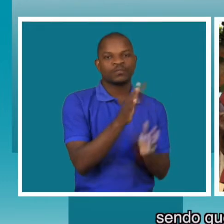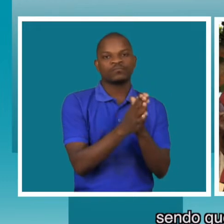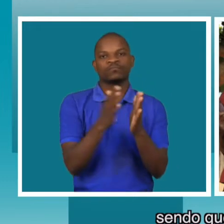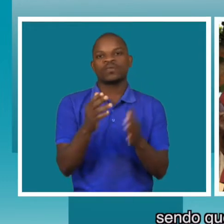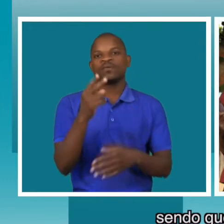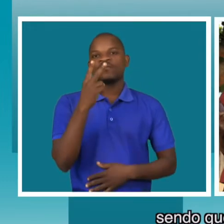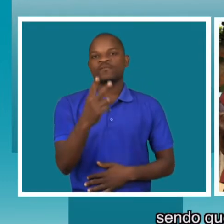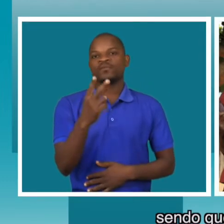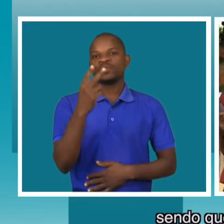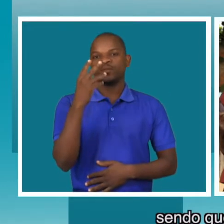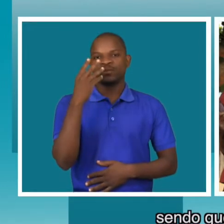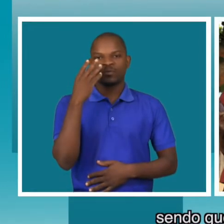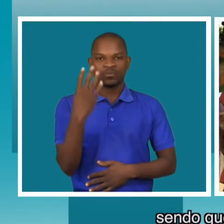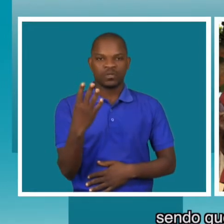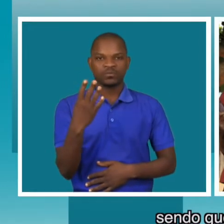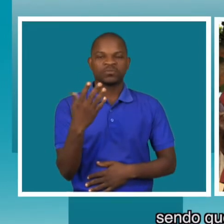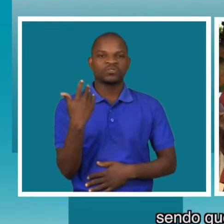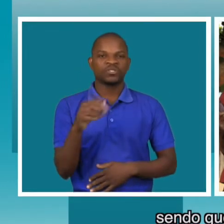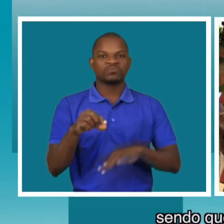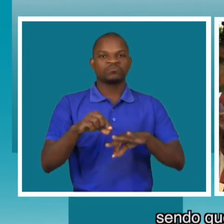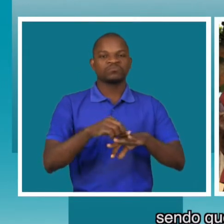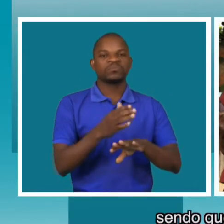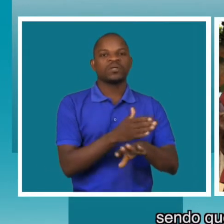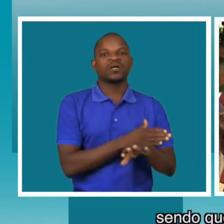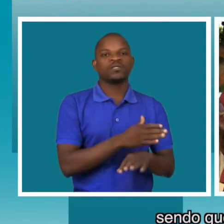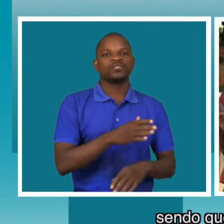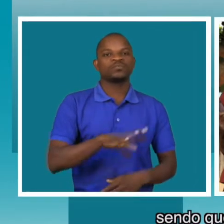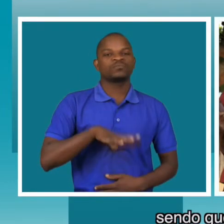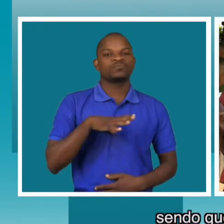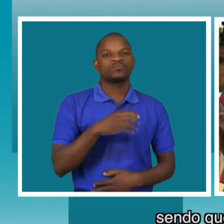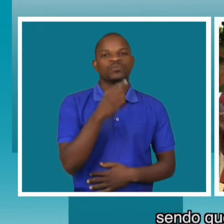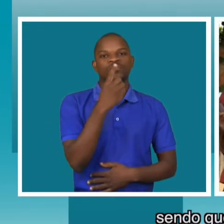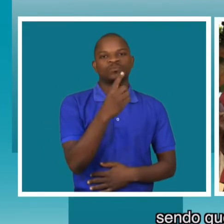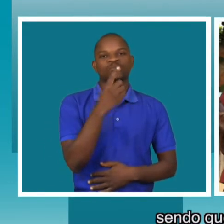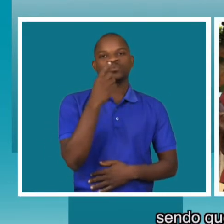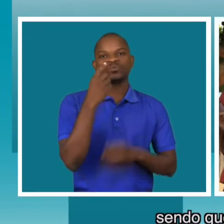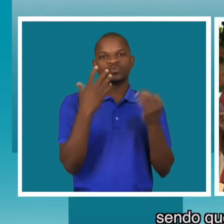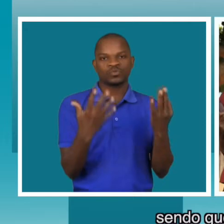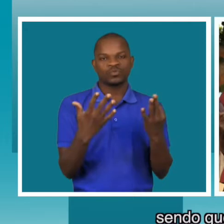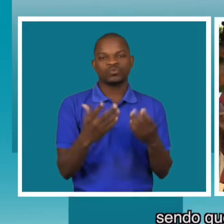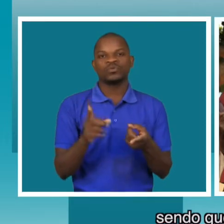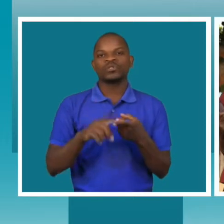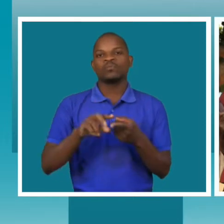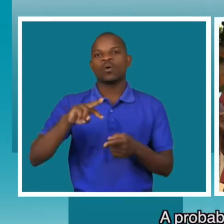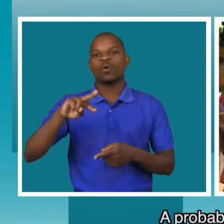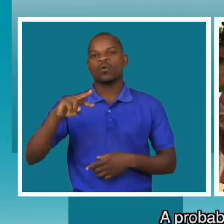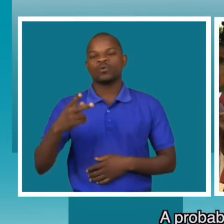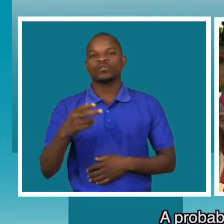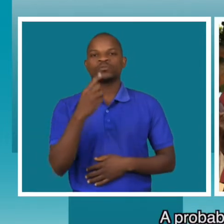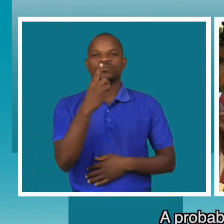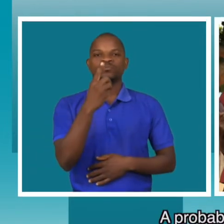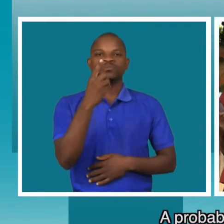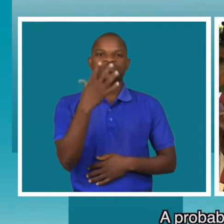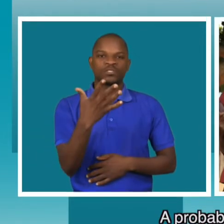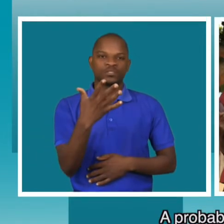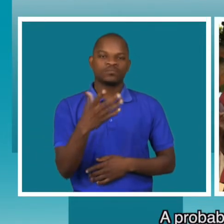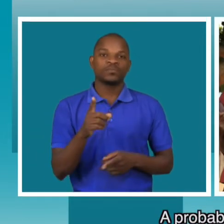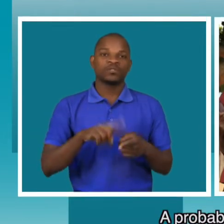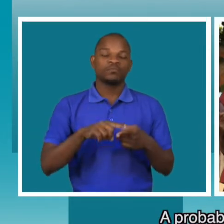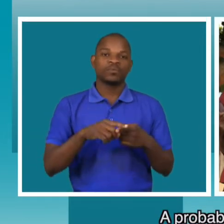48% delas casaram-se antes dos 18 anos e 14.3 antes dos 15. A probabilidade de contraírem